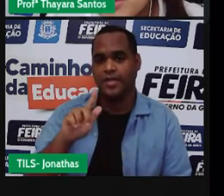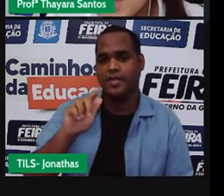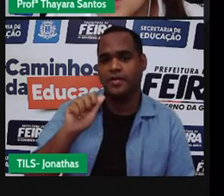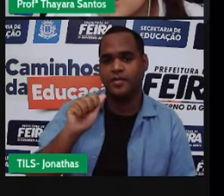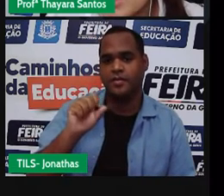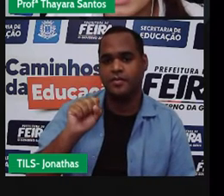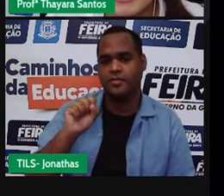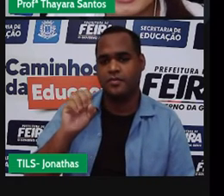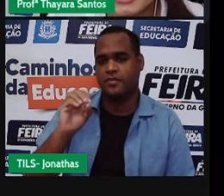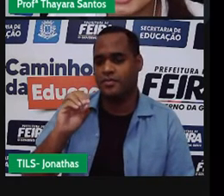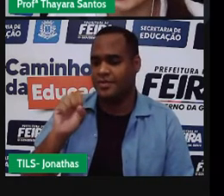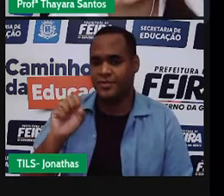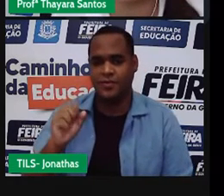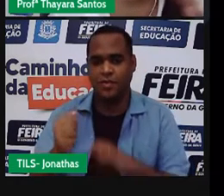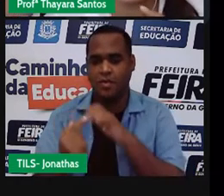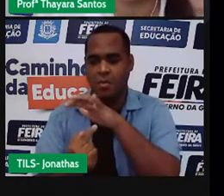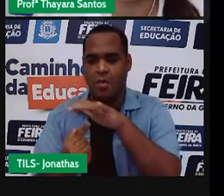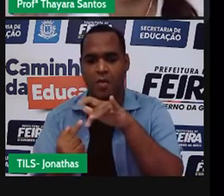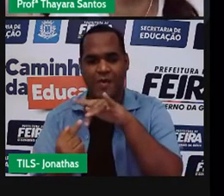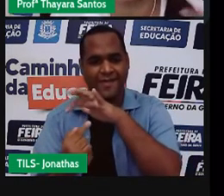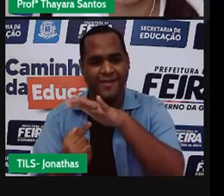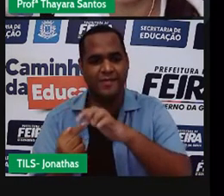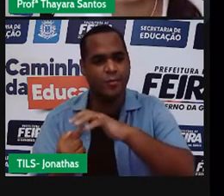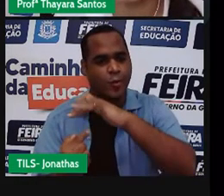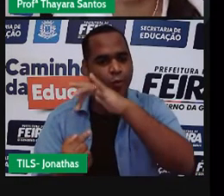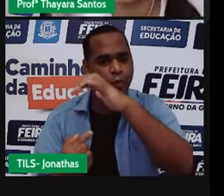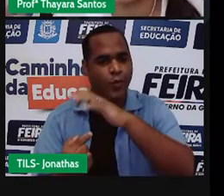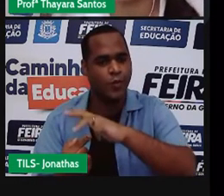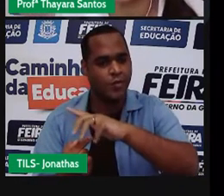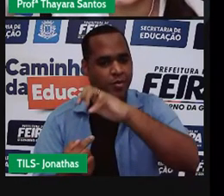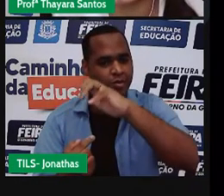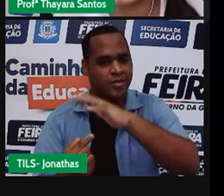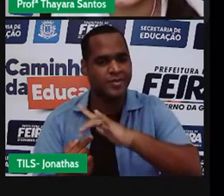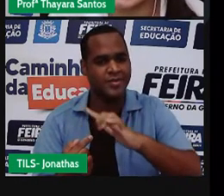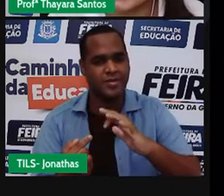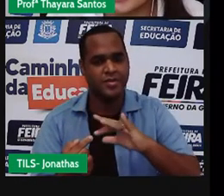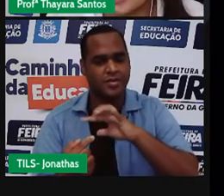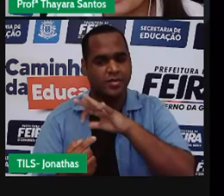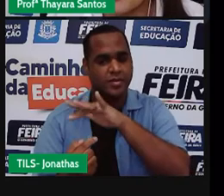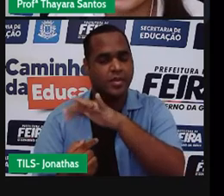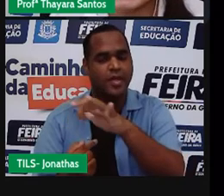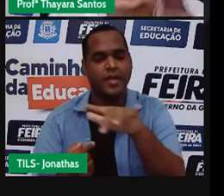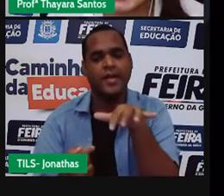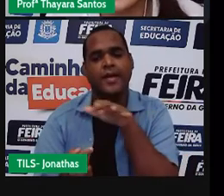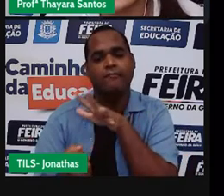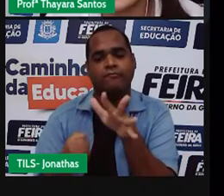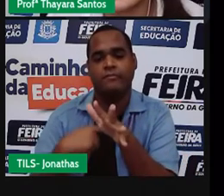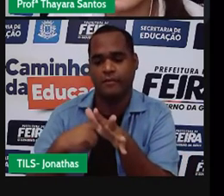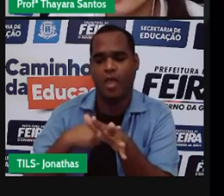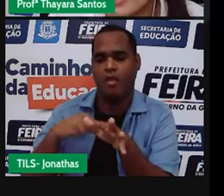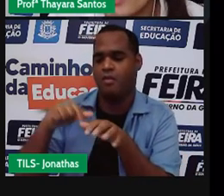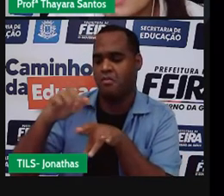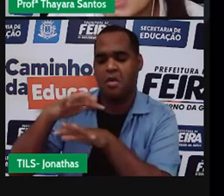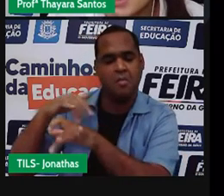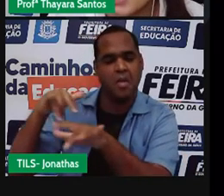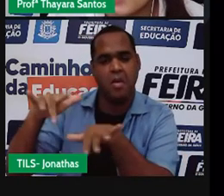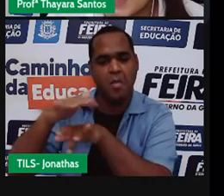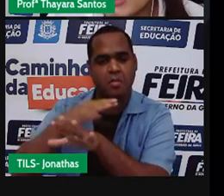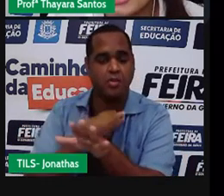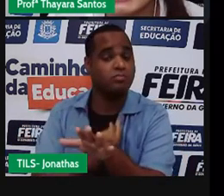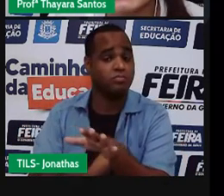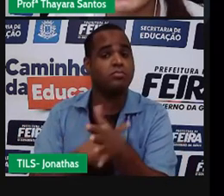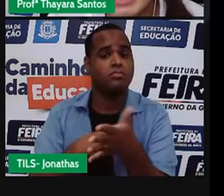ou como os átomos estão distantes e bem se movimentando bem agitados aí tá tendo muita agitação entre as moléculas